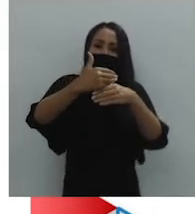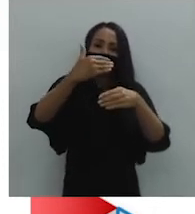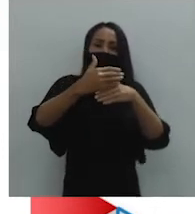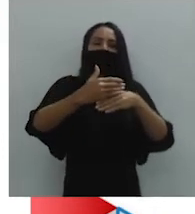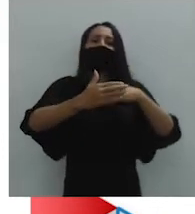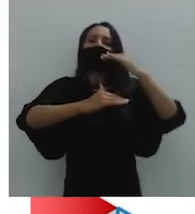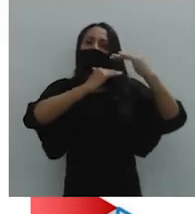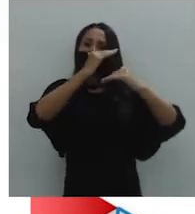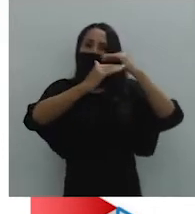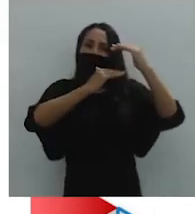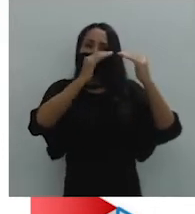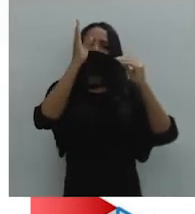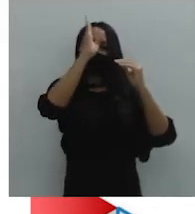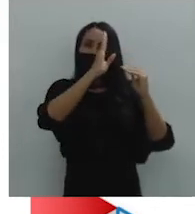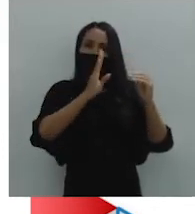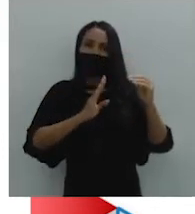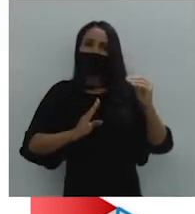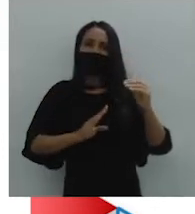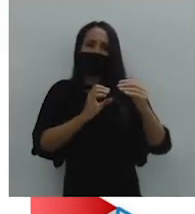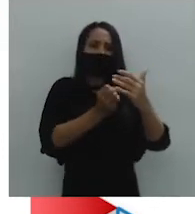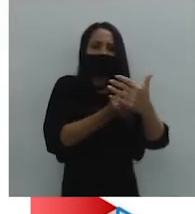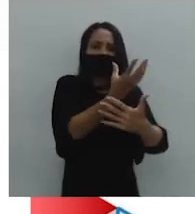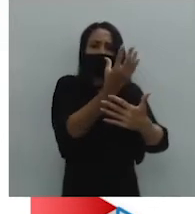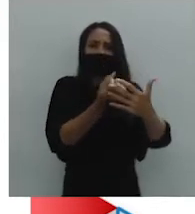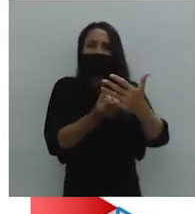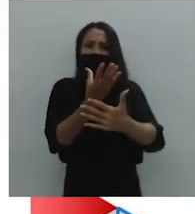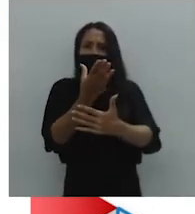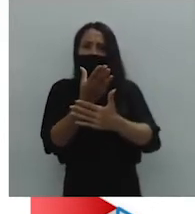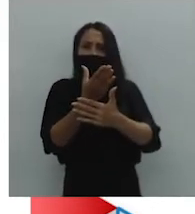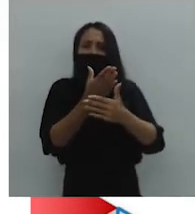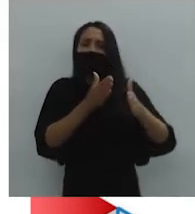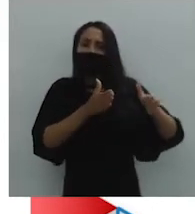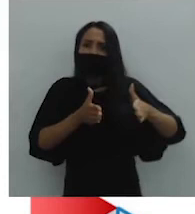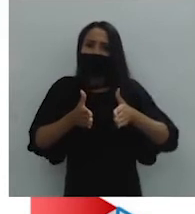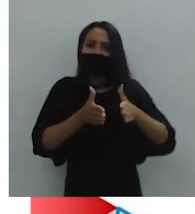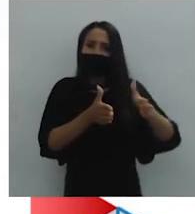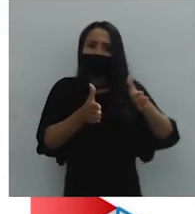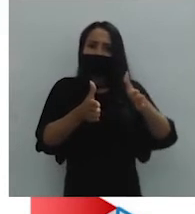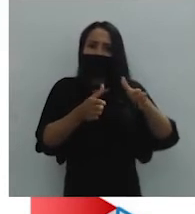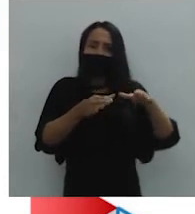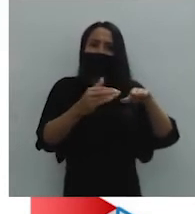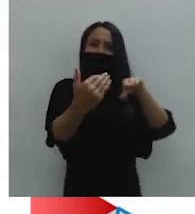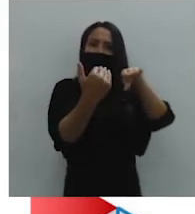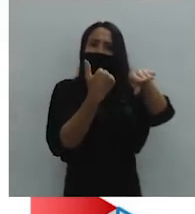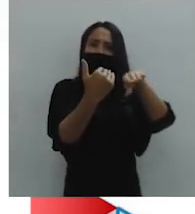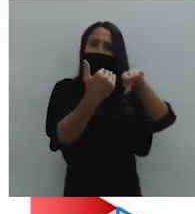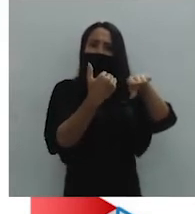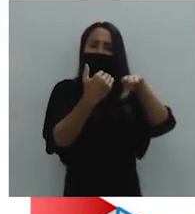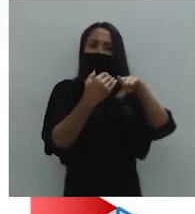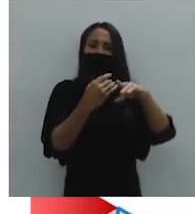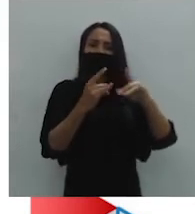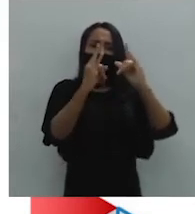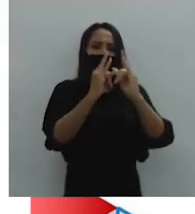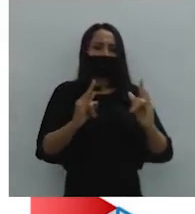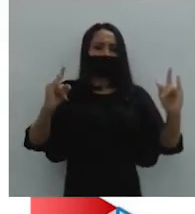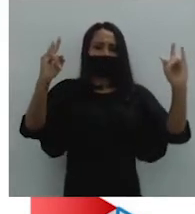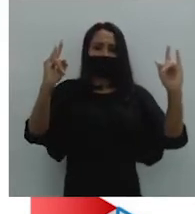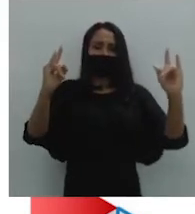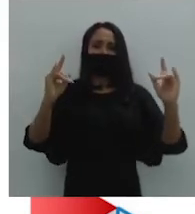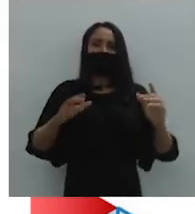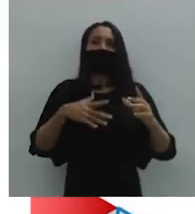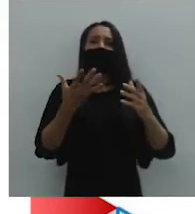desenvolvimento do Brasil e foram surgindo estradas, pontes e túneis. Ou seja, o homem ele foi